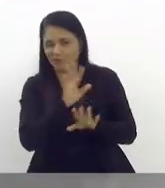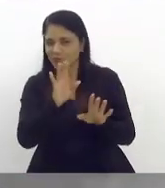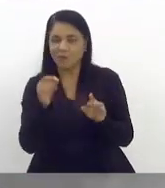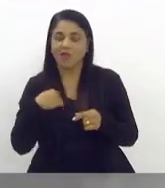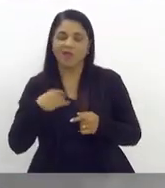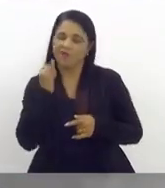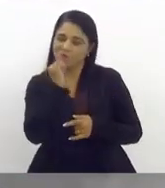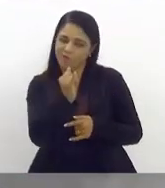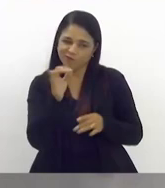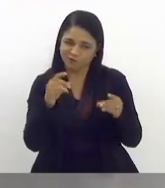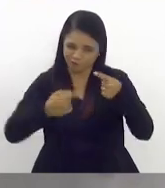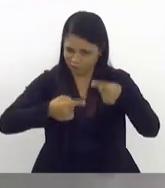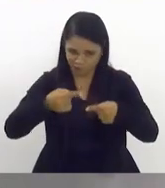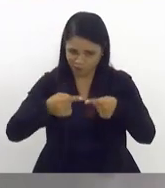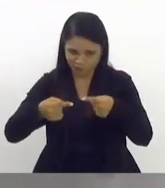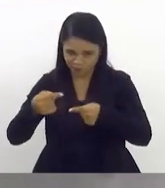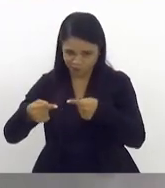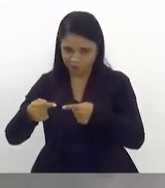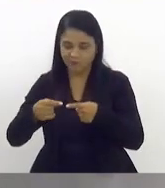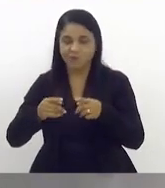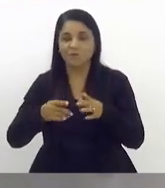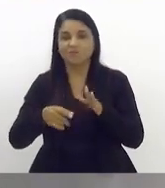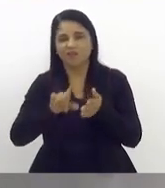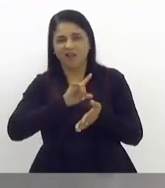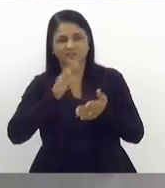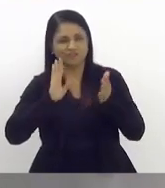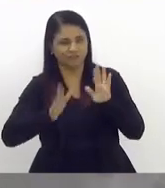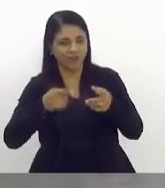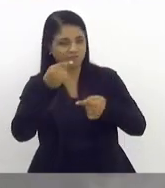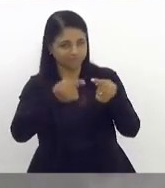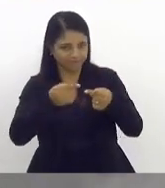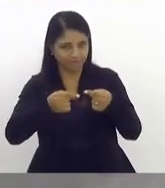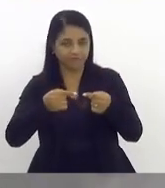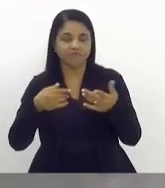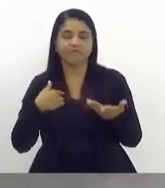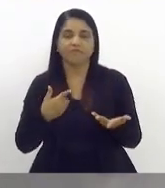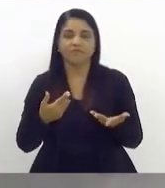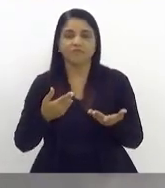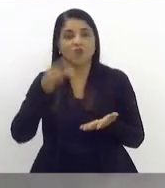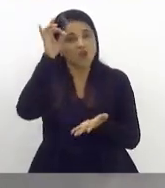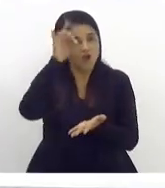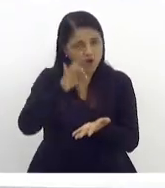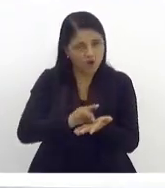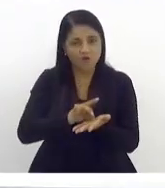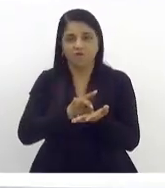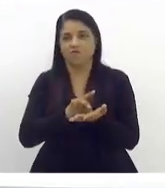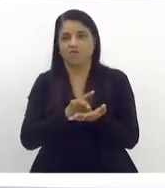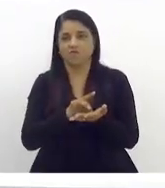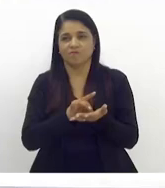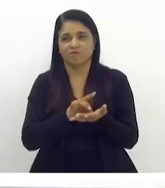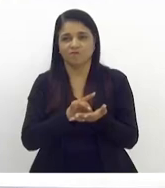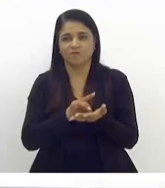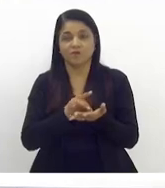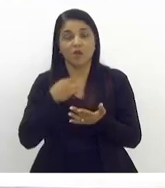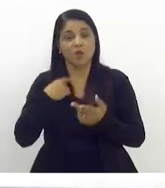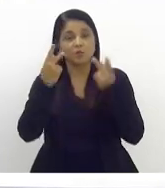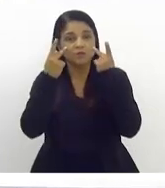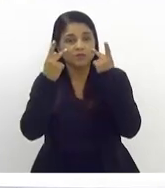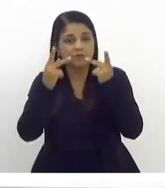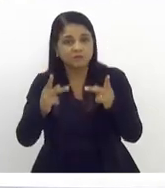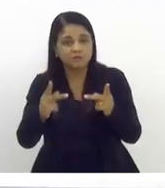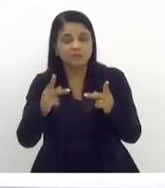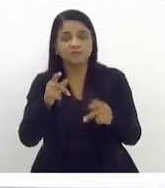que eu já discuti. E apenas para confirmar que eu sou testemunha que